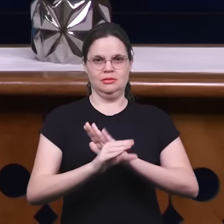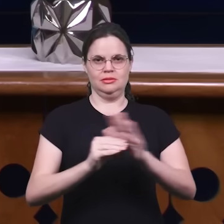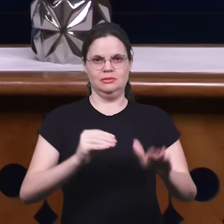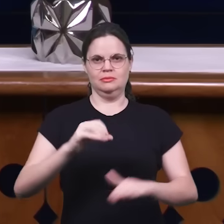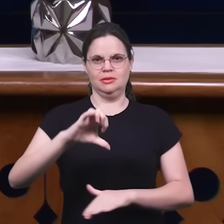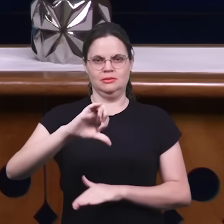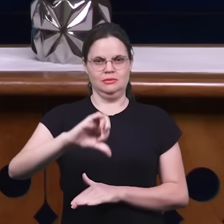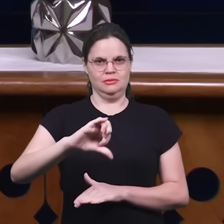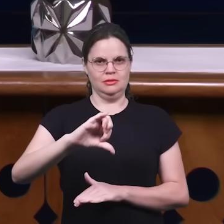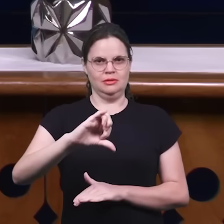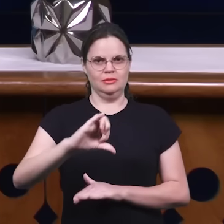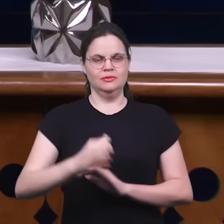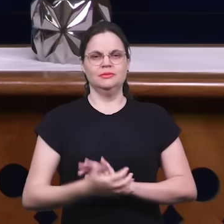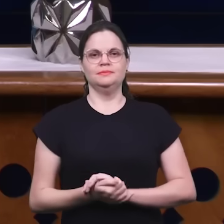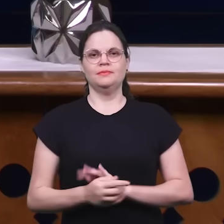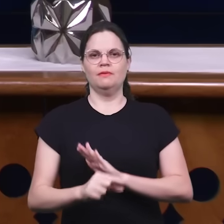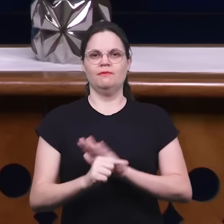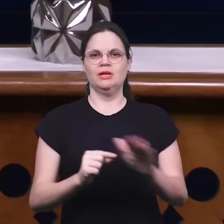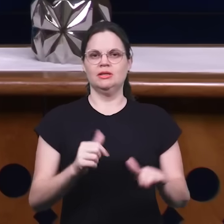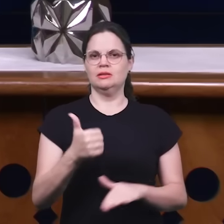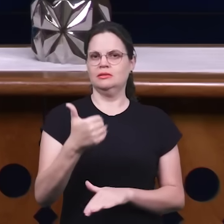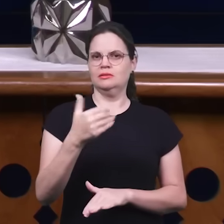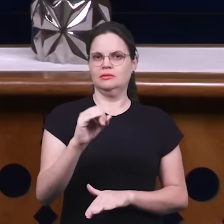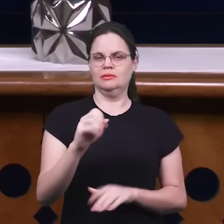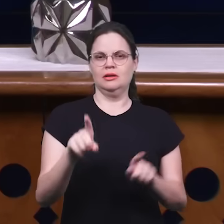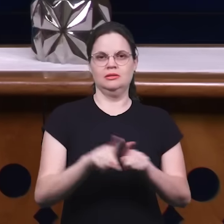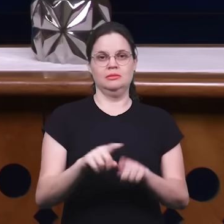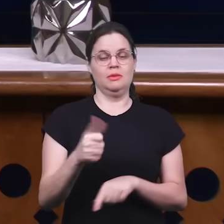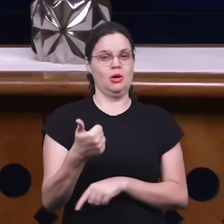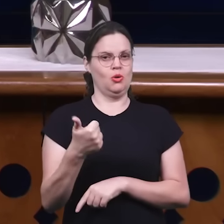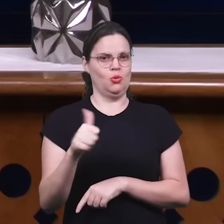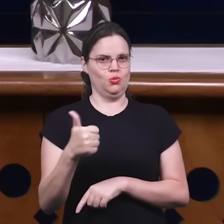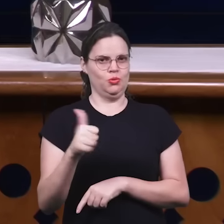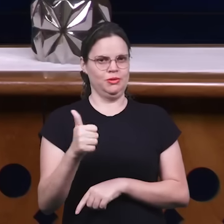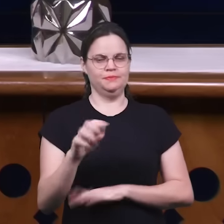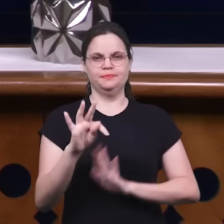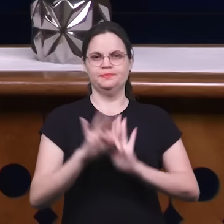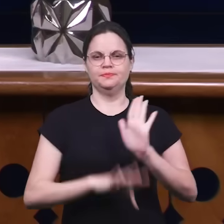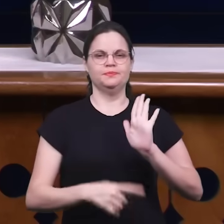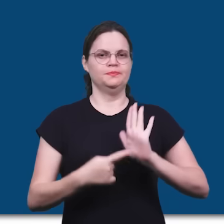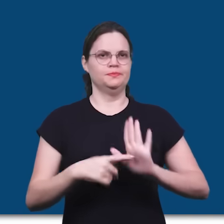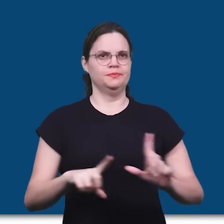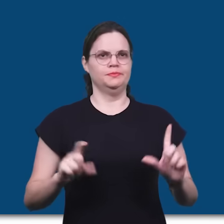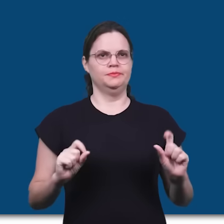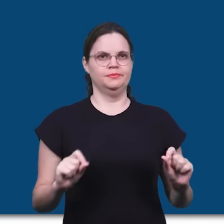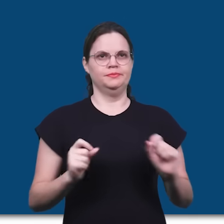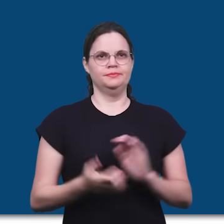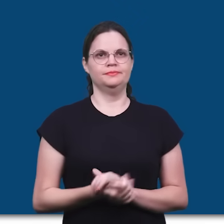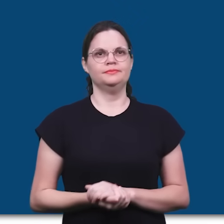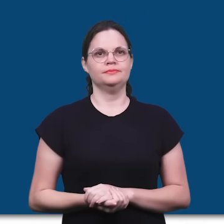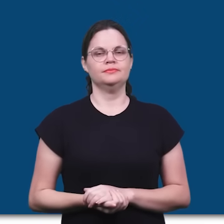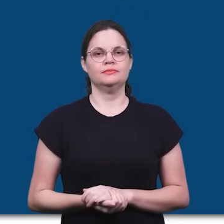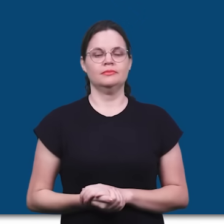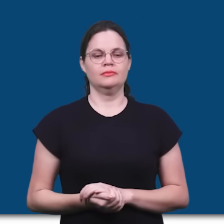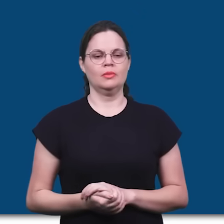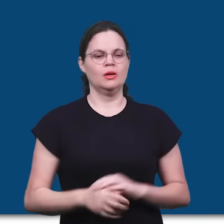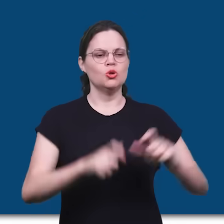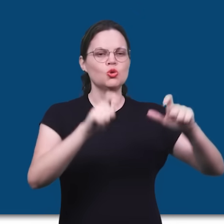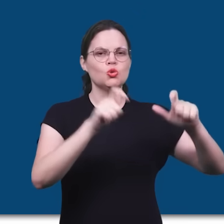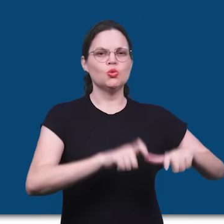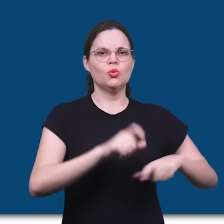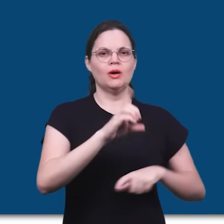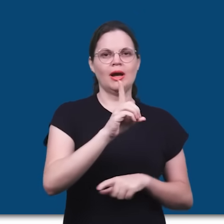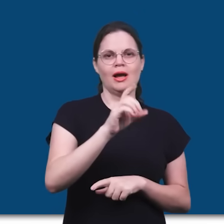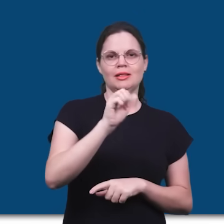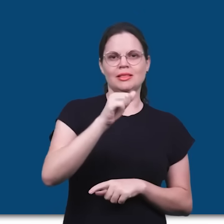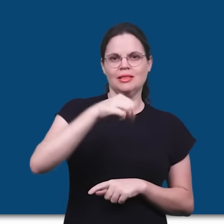9, verso 10 e 11. E diz assim a palavra do Senhor: E havia em Damasco um